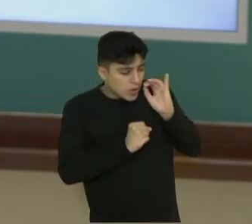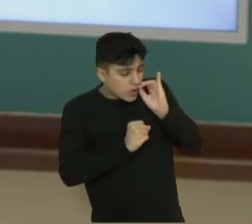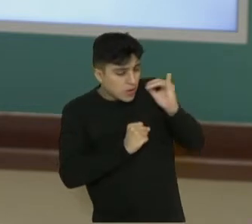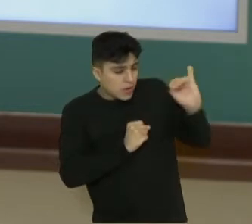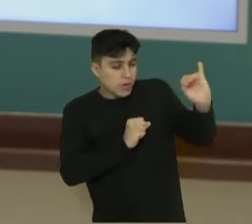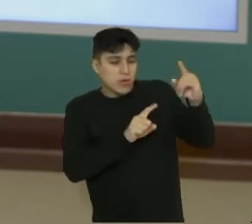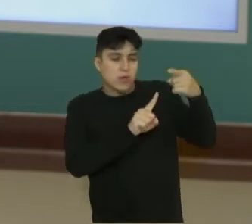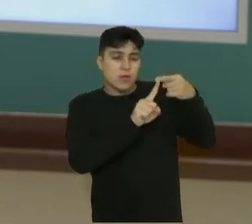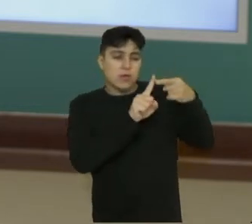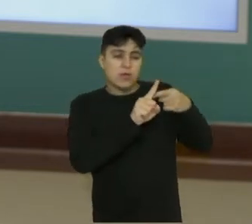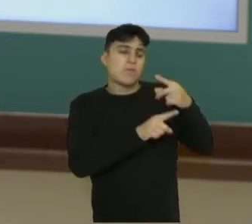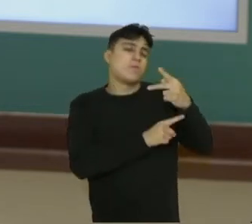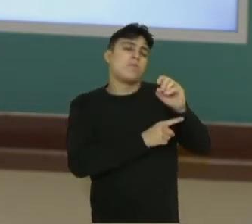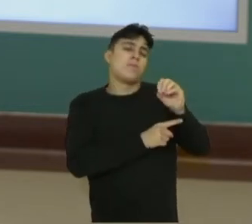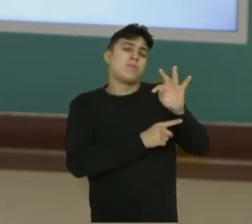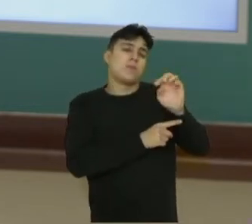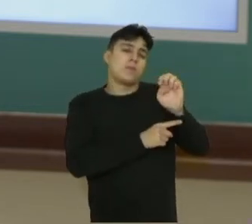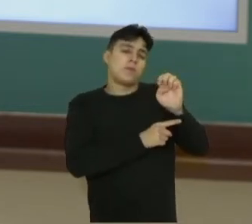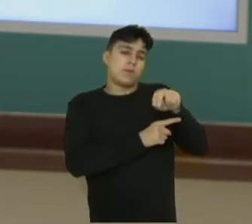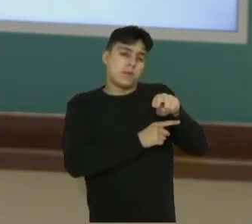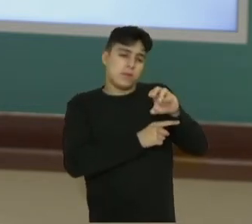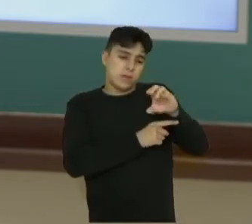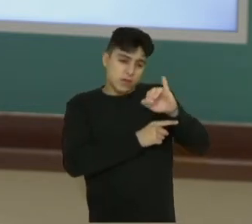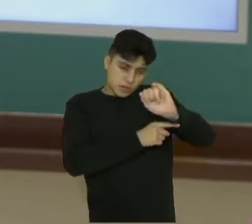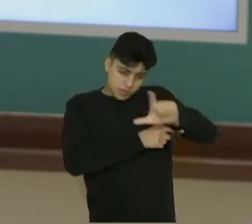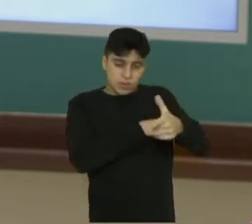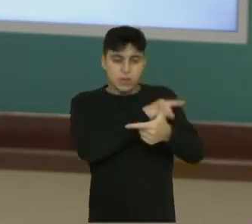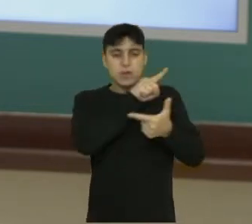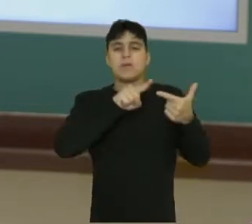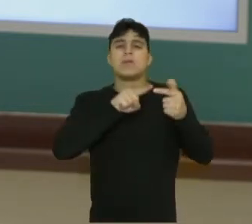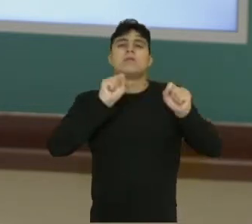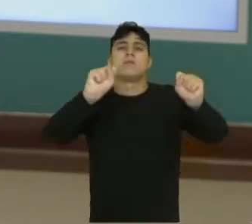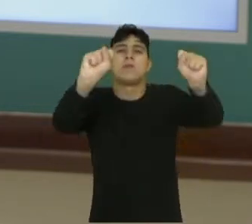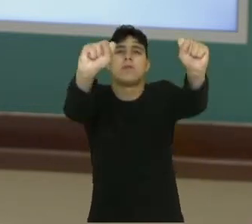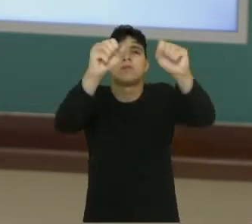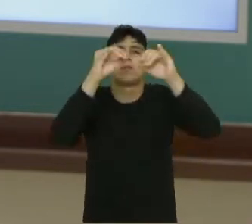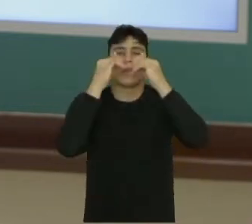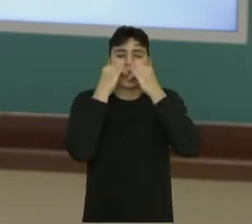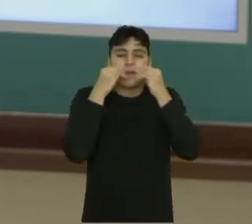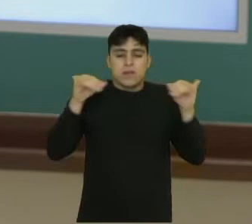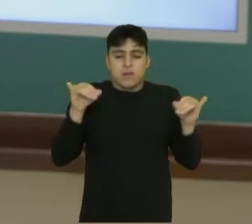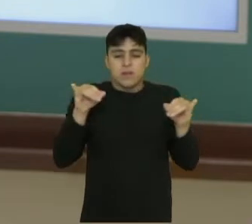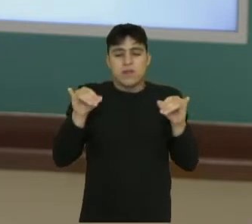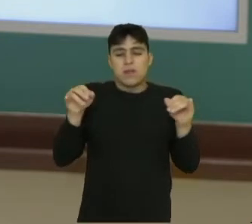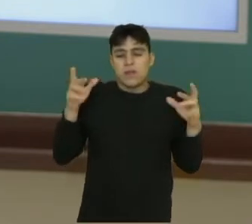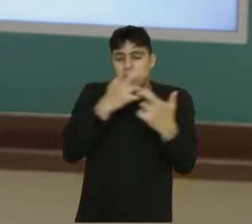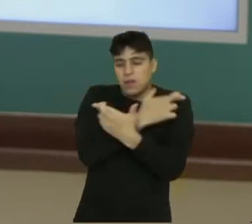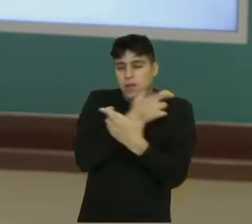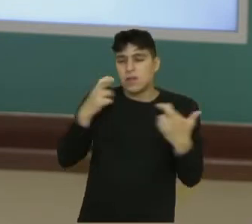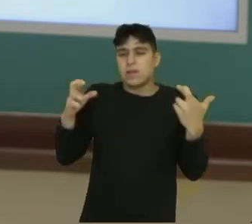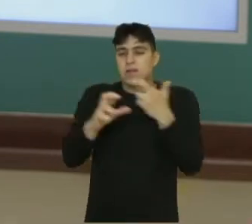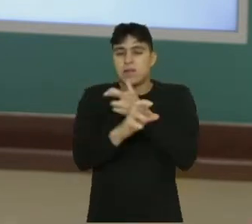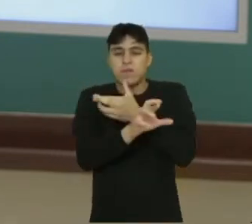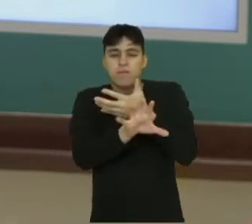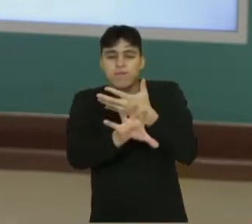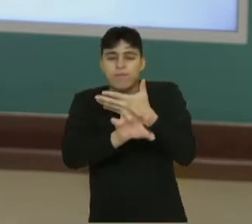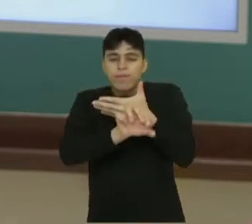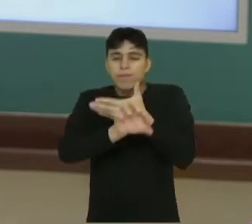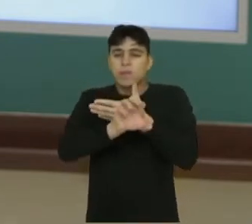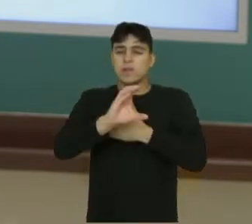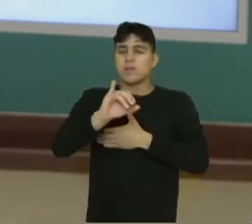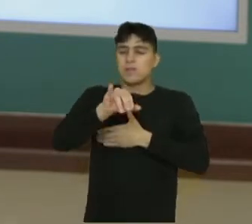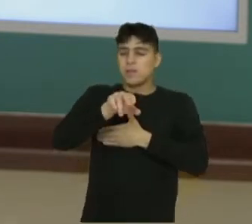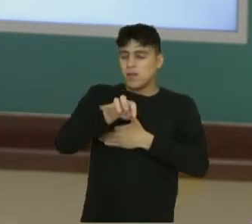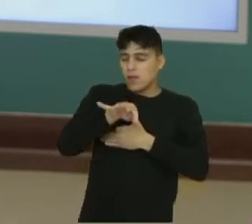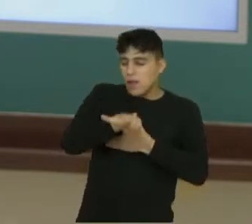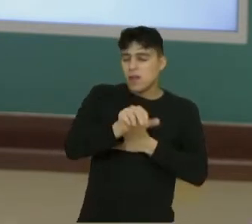tipo potencial, por exemplo. Eu posso ter uma energia associada ao tipo de energia cinética, certo? A partir, por exemplo, desse tipo de